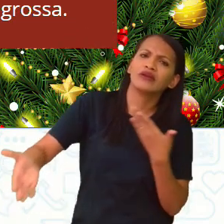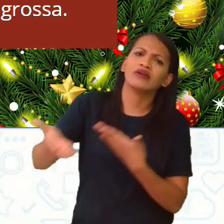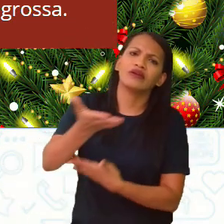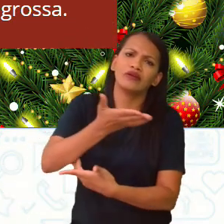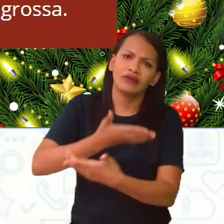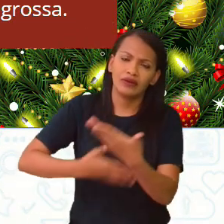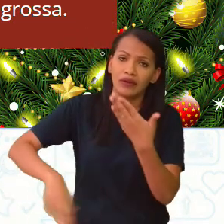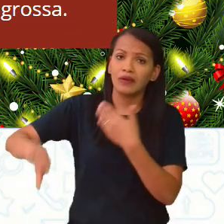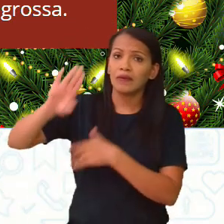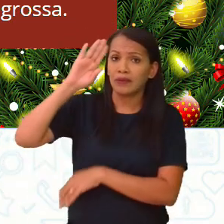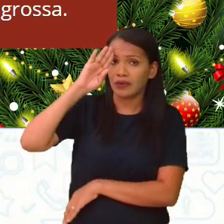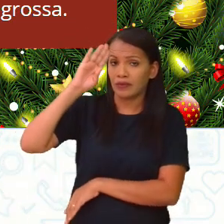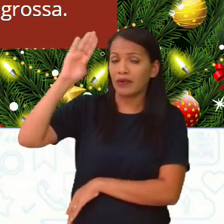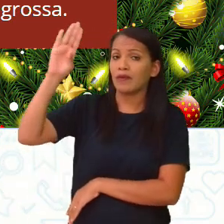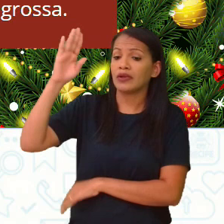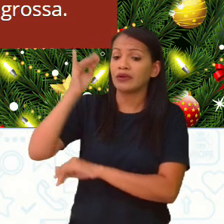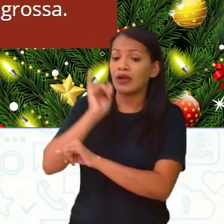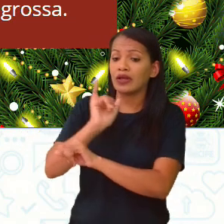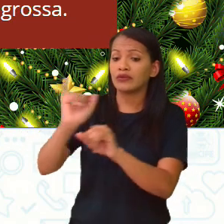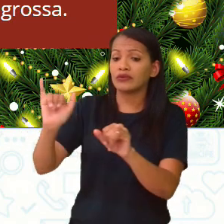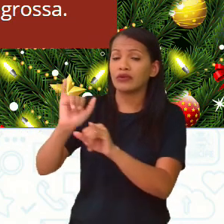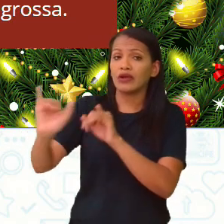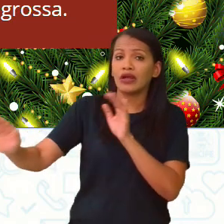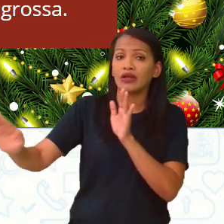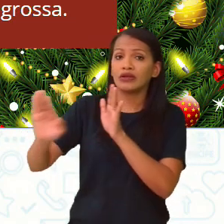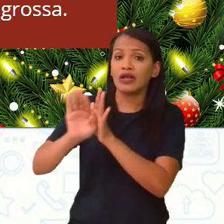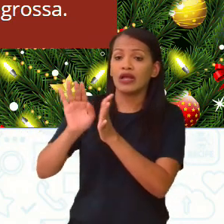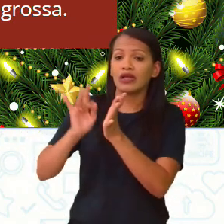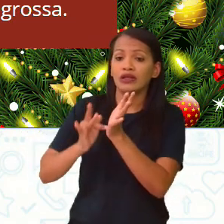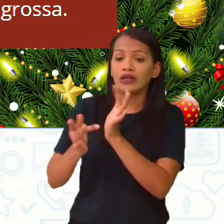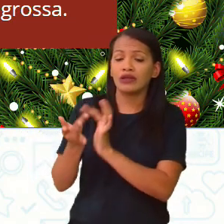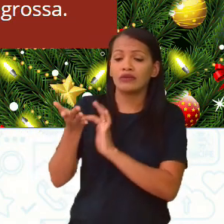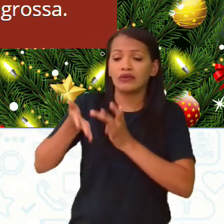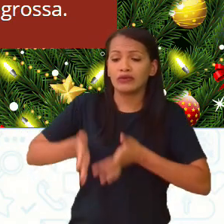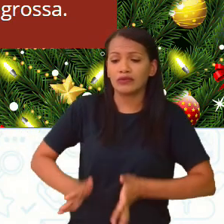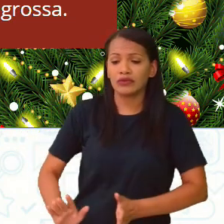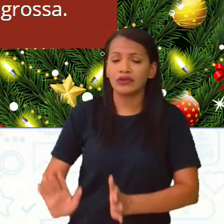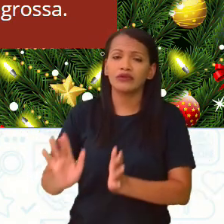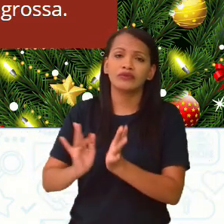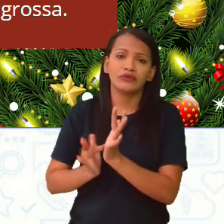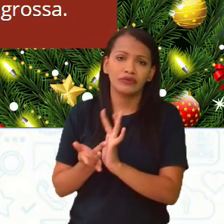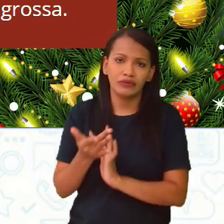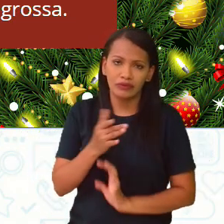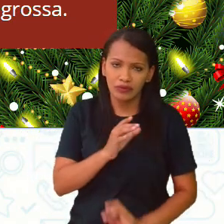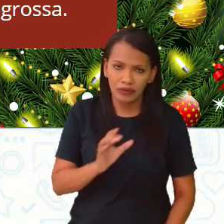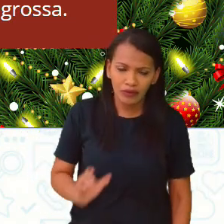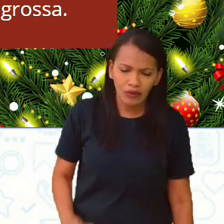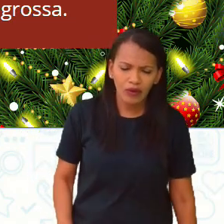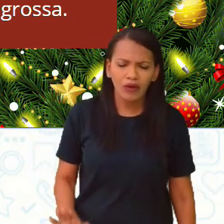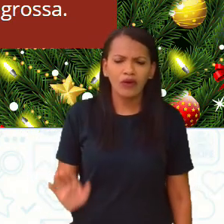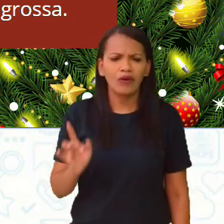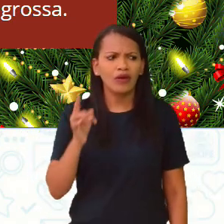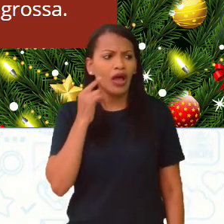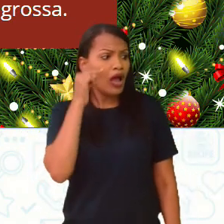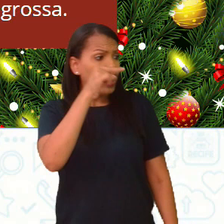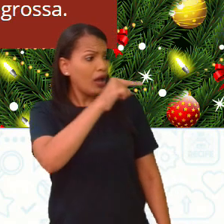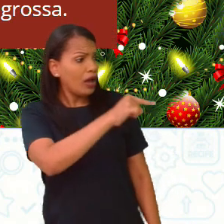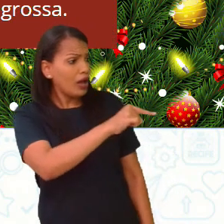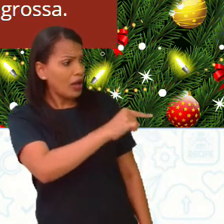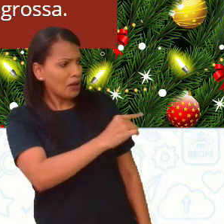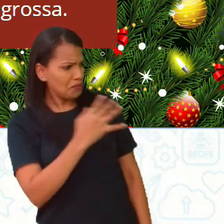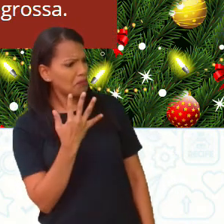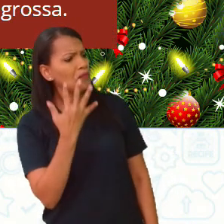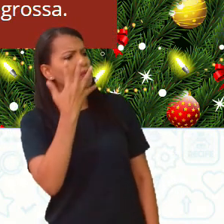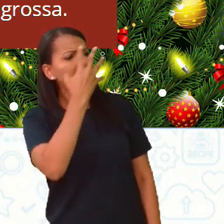e, principalmente, anunciar a chegada do menino Jesus. De repente, uma voz disse: aquela ali é uma